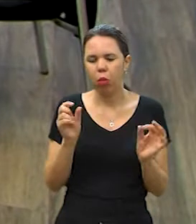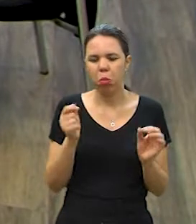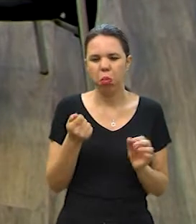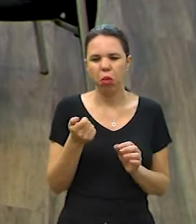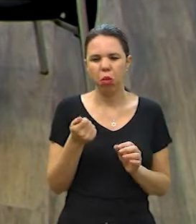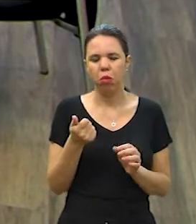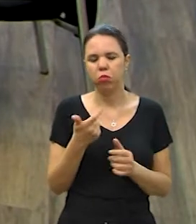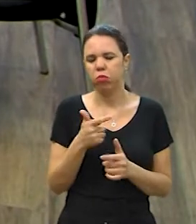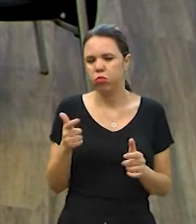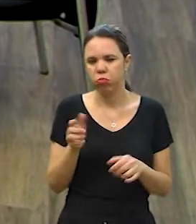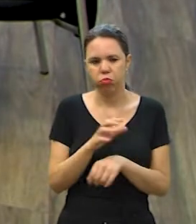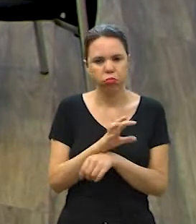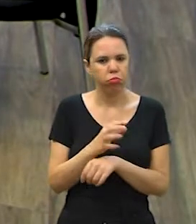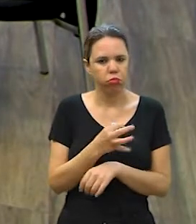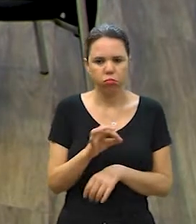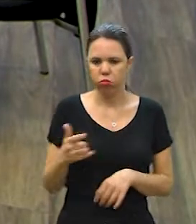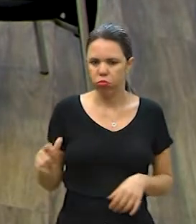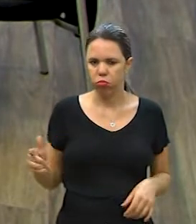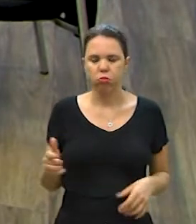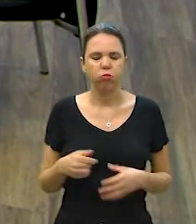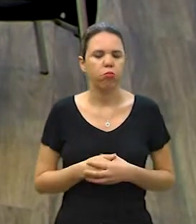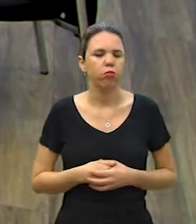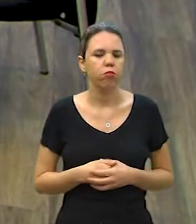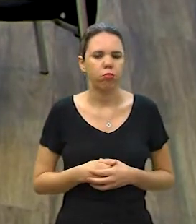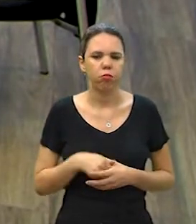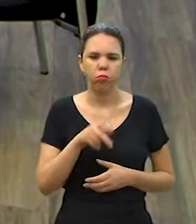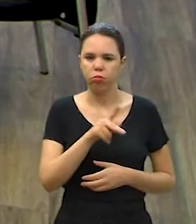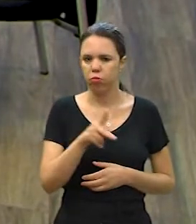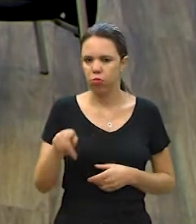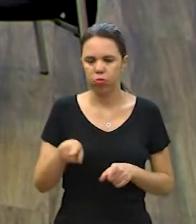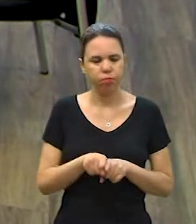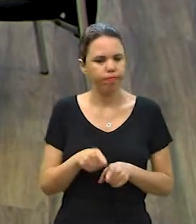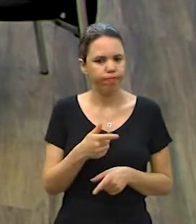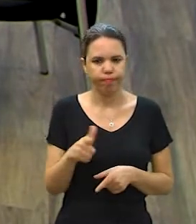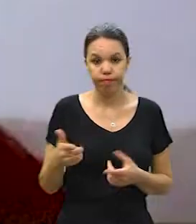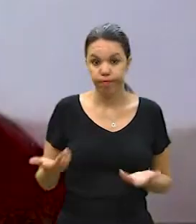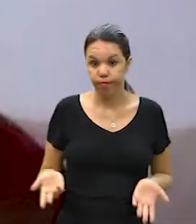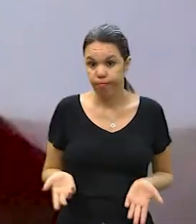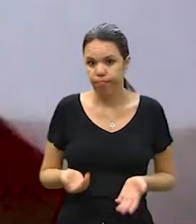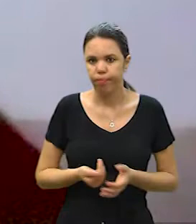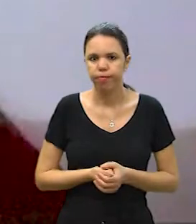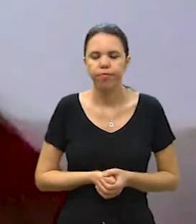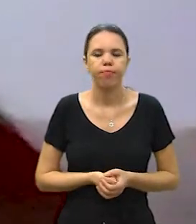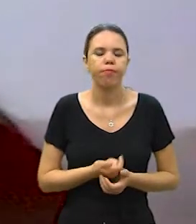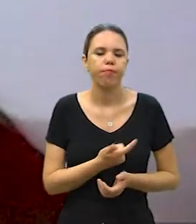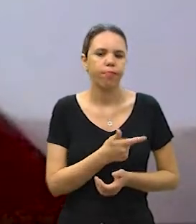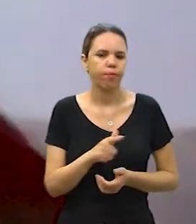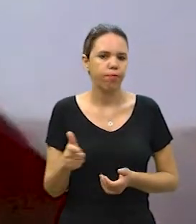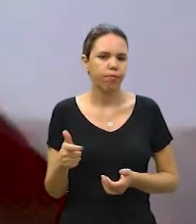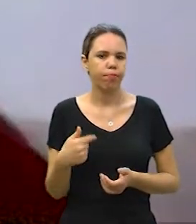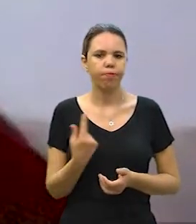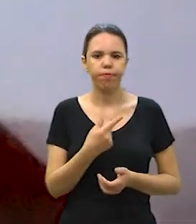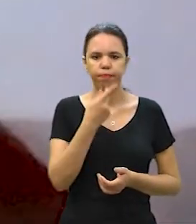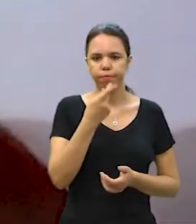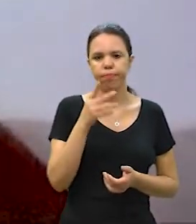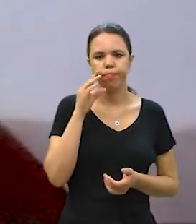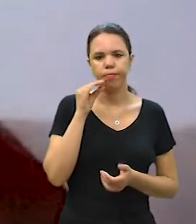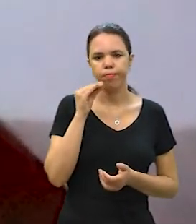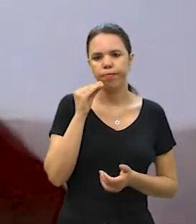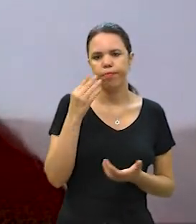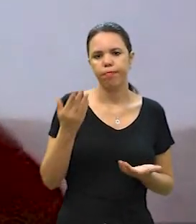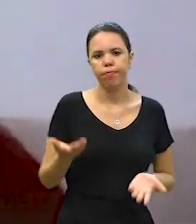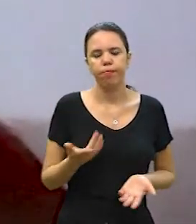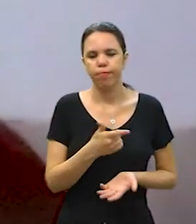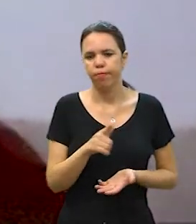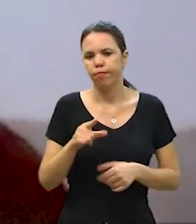tem a ventilação correta, não tem a ventilação na sala dos professores e professoras, não tem, como a gente falou, funcionários, não